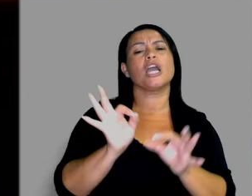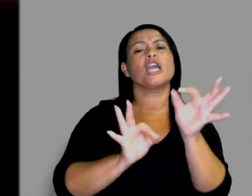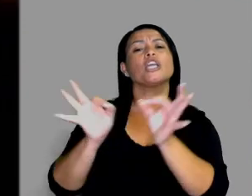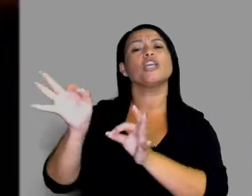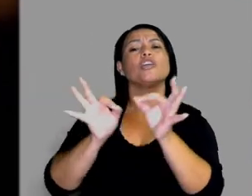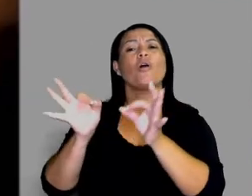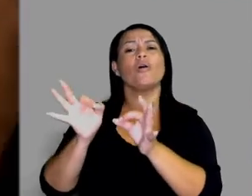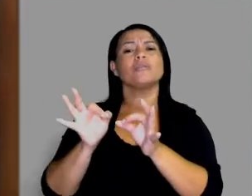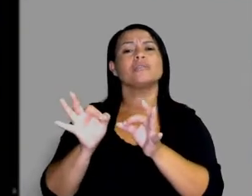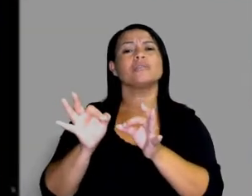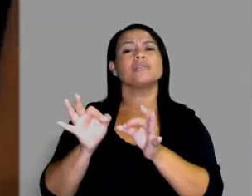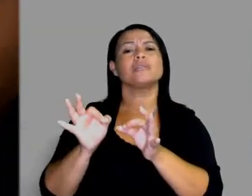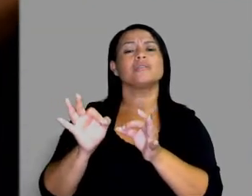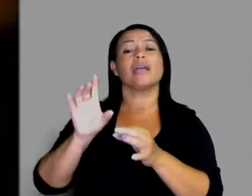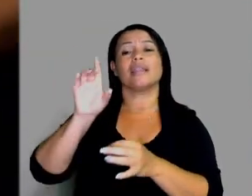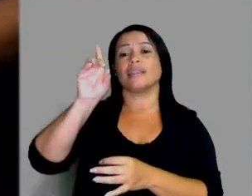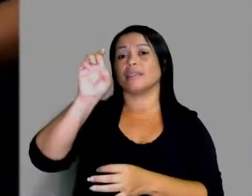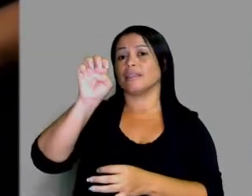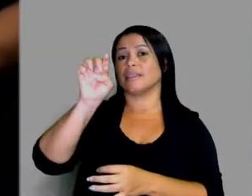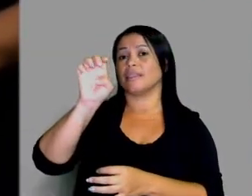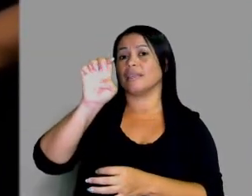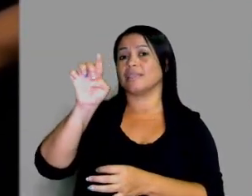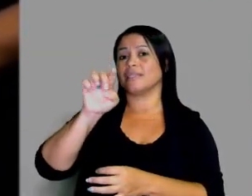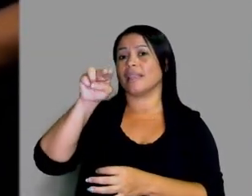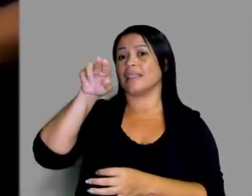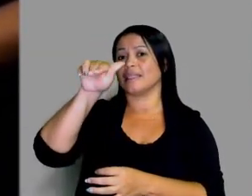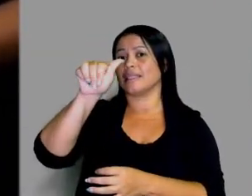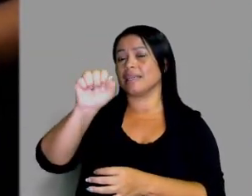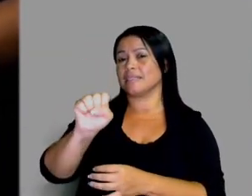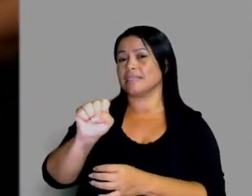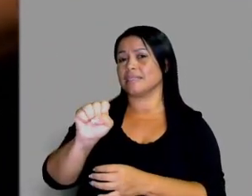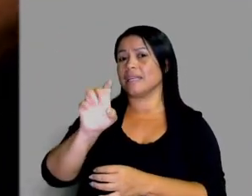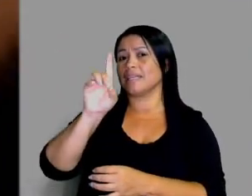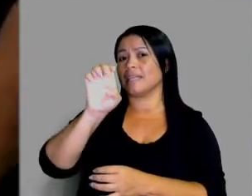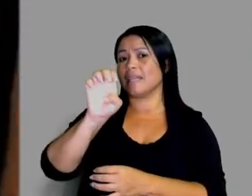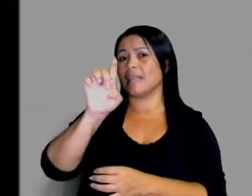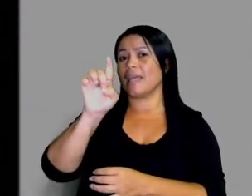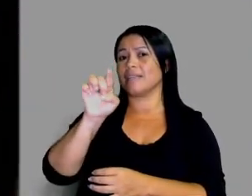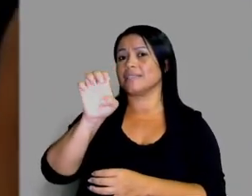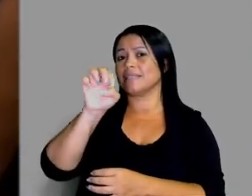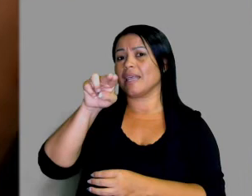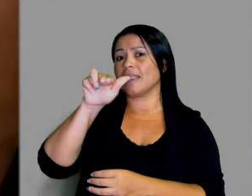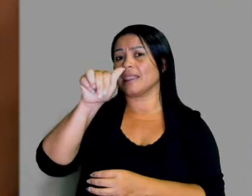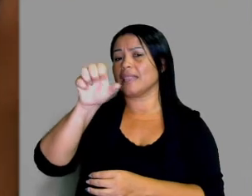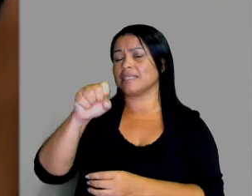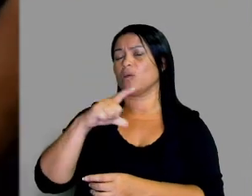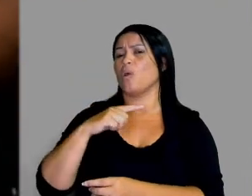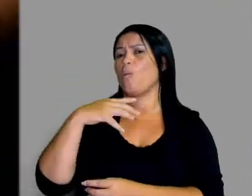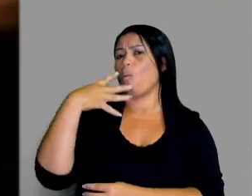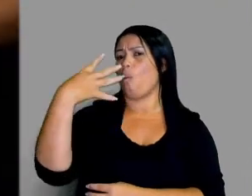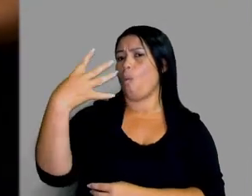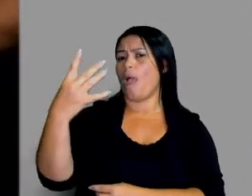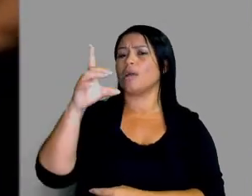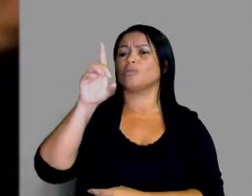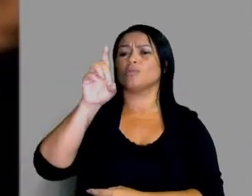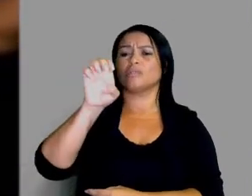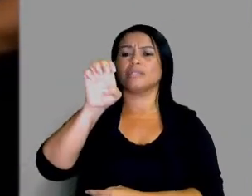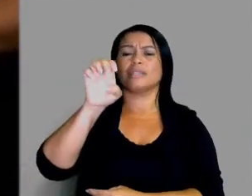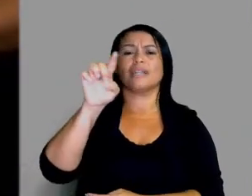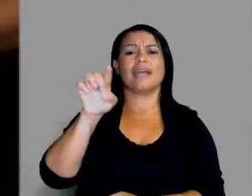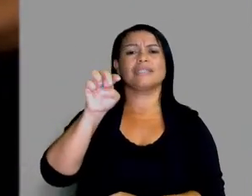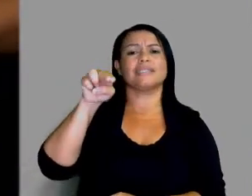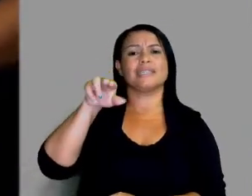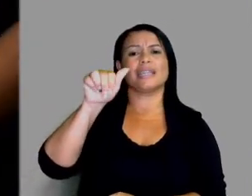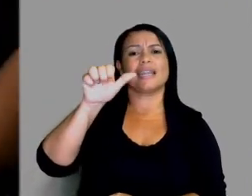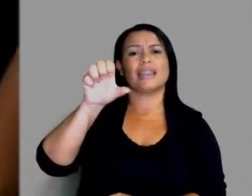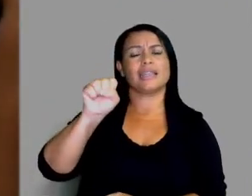ordem ele está? De dezena. Ok? Então, eu tenho 4 dezenas de